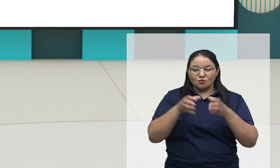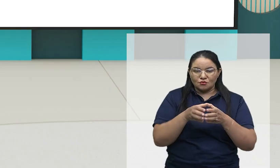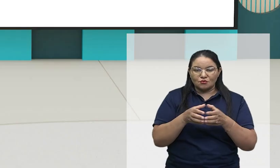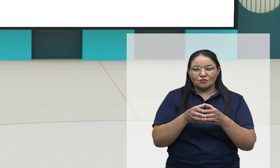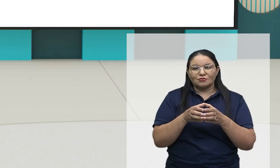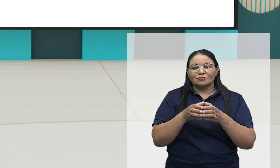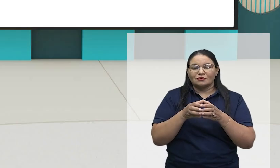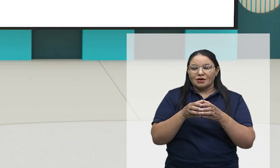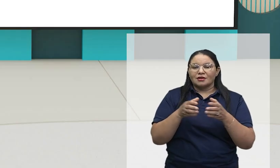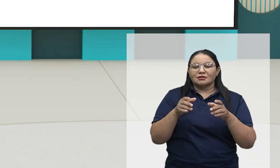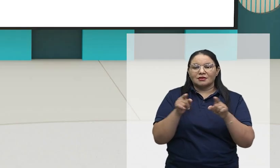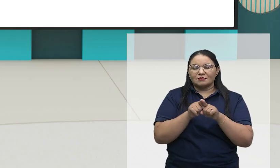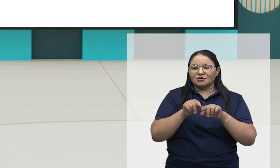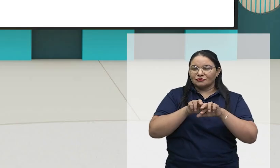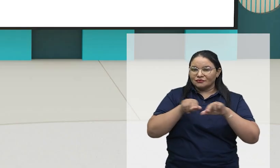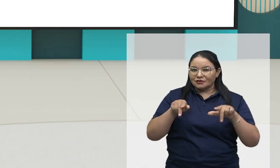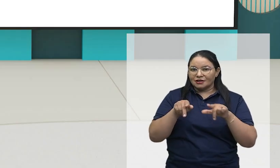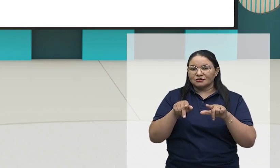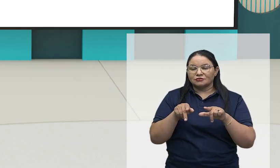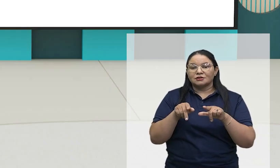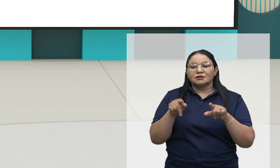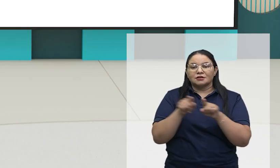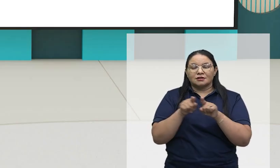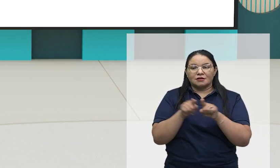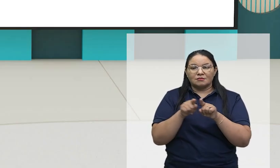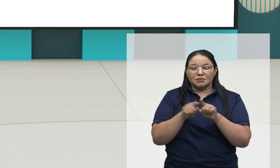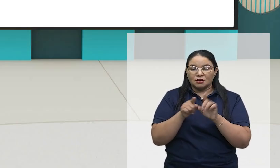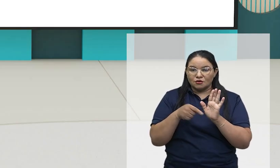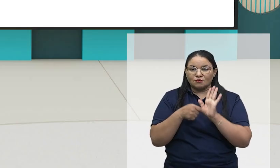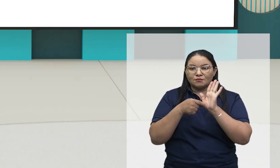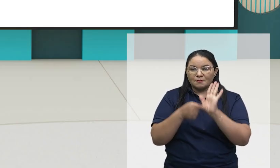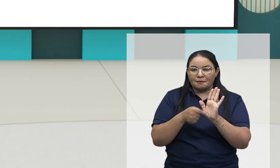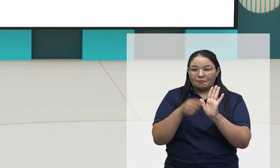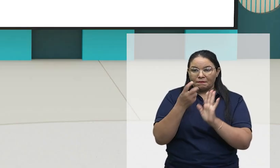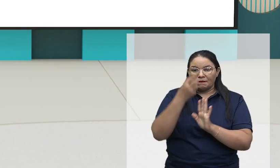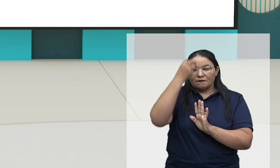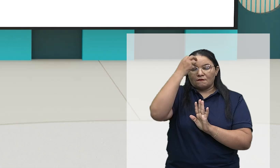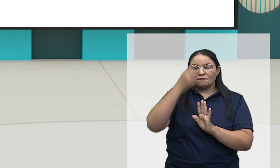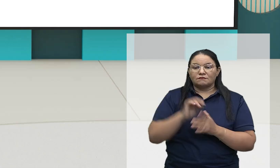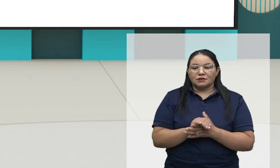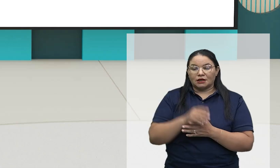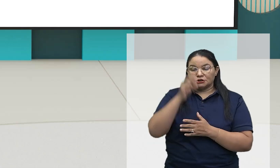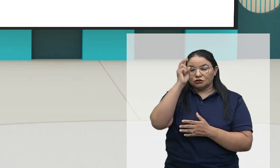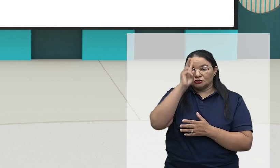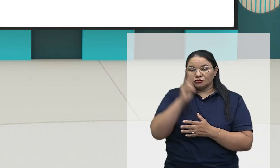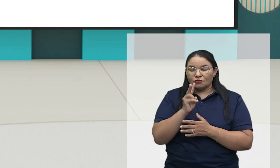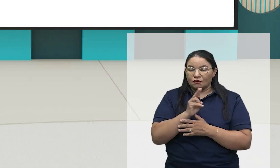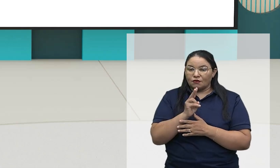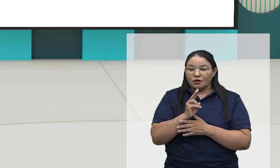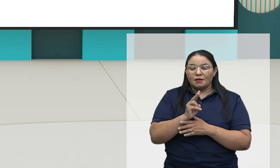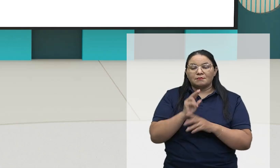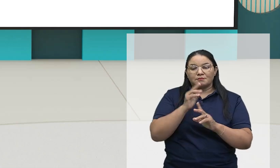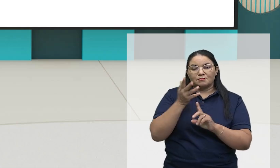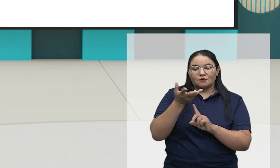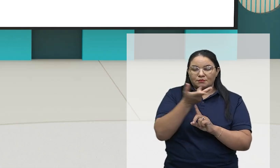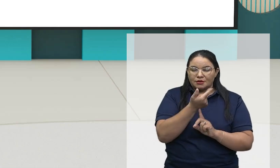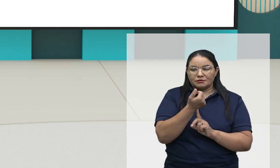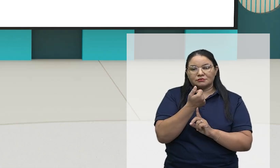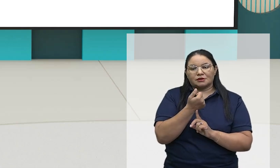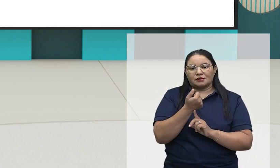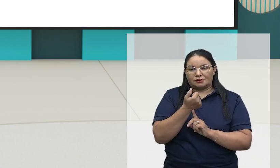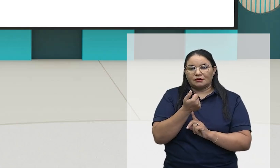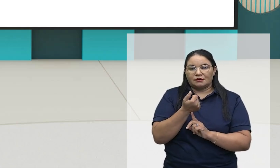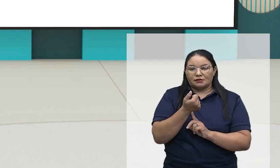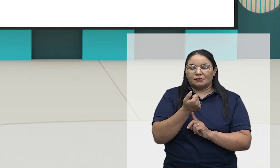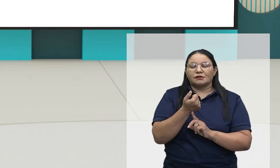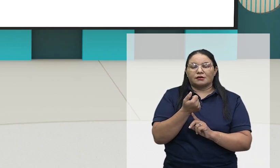esse cuidado de manter a nossa cultura, manter a história viva através da arte. Por exemplo, quando a gente fala de dança, vamos